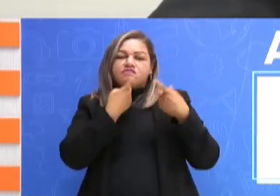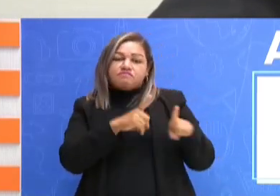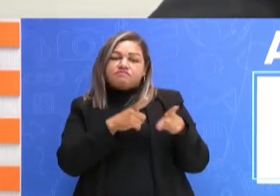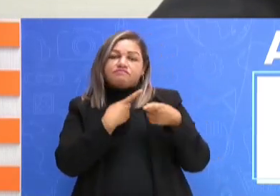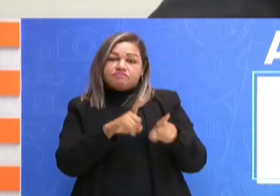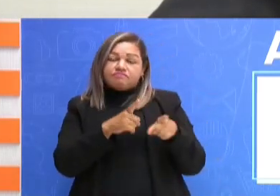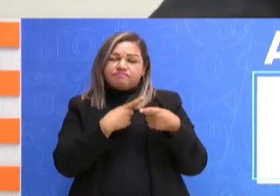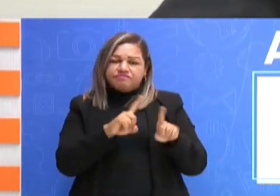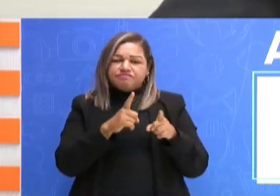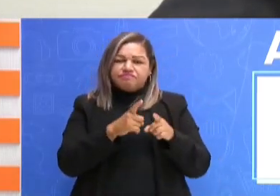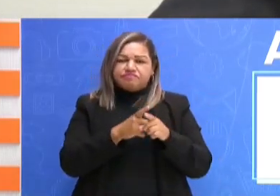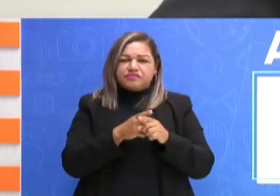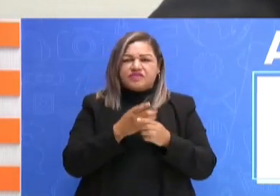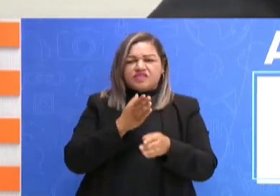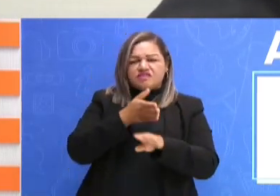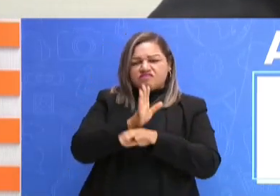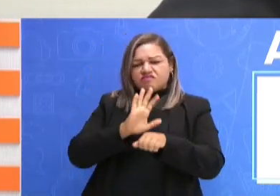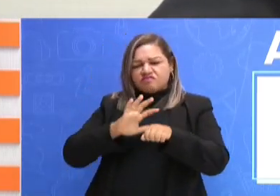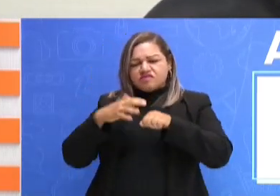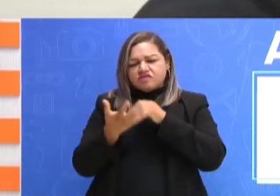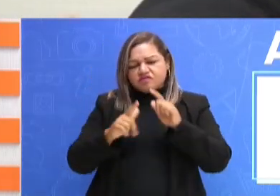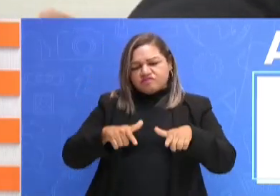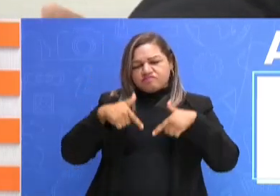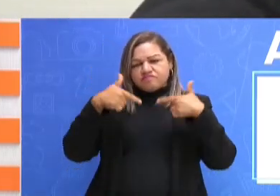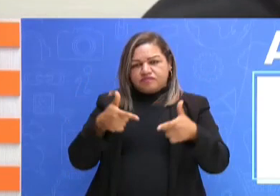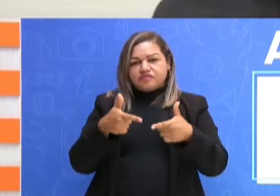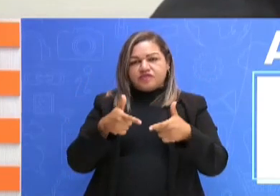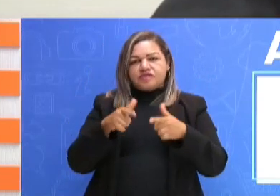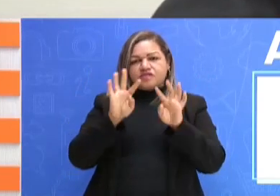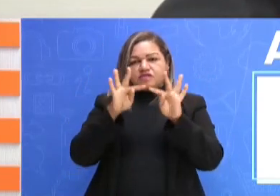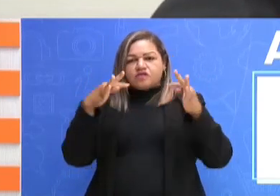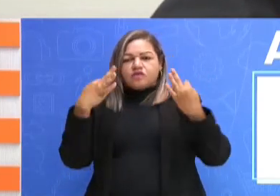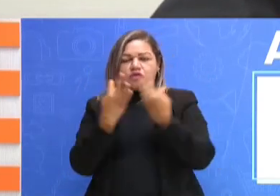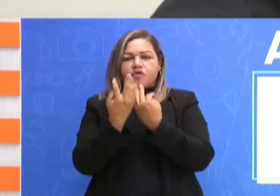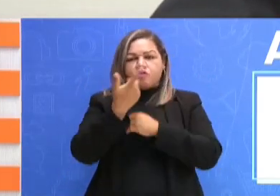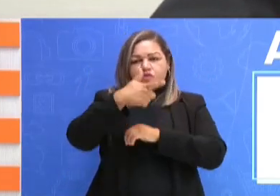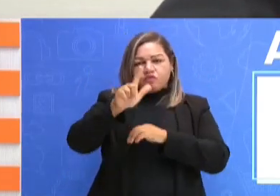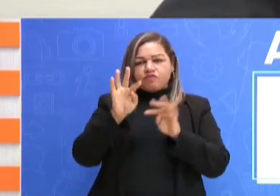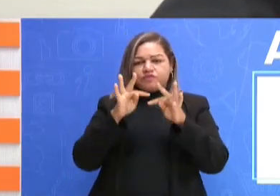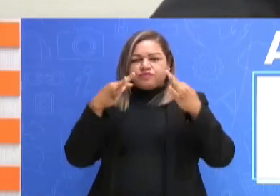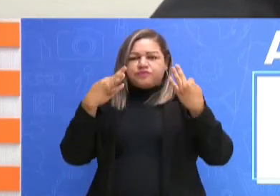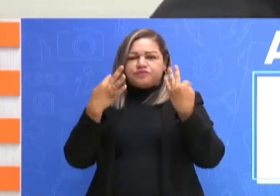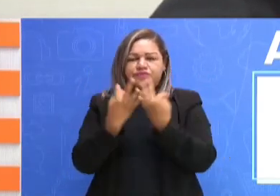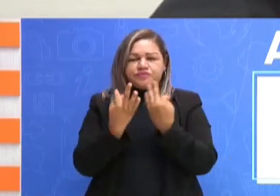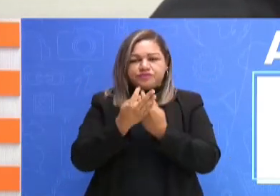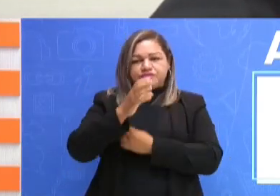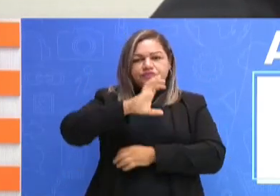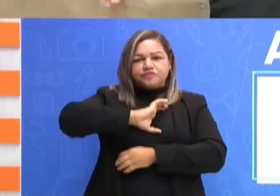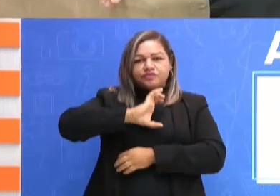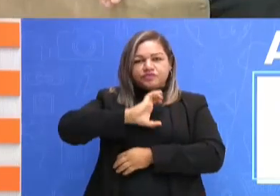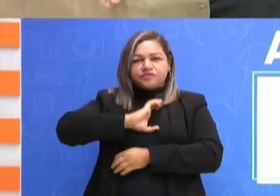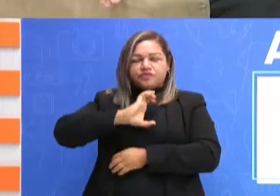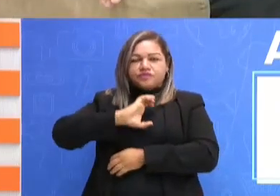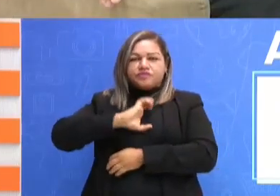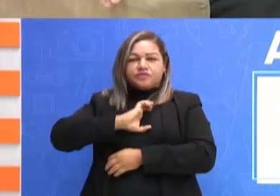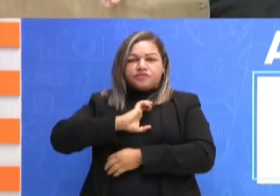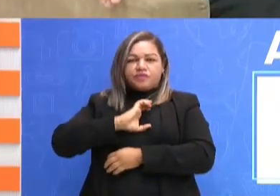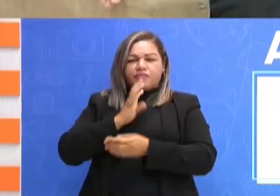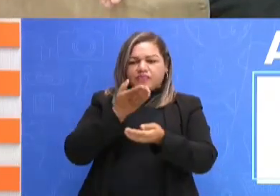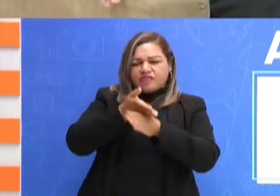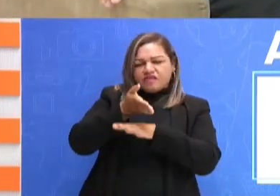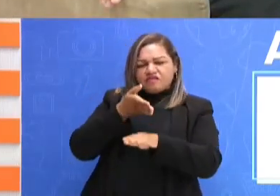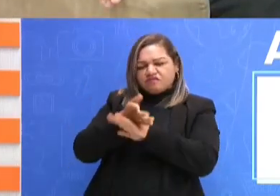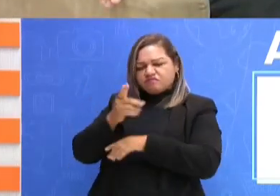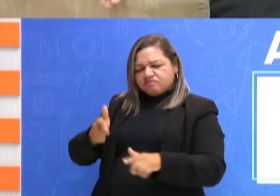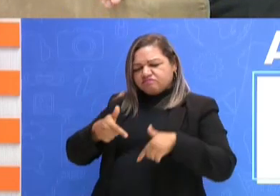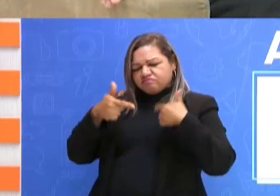é enfrentar essa pandemia, né? Que assim como a sua família, outras famílias caxienses também estão enfrentando